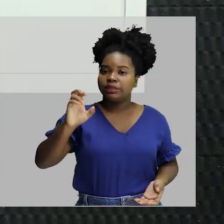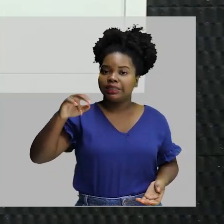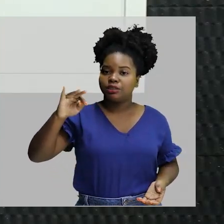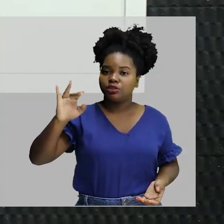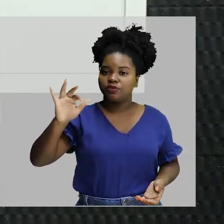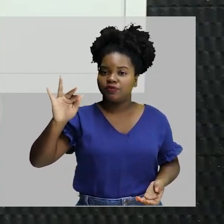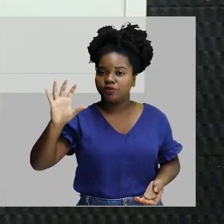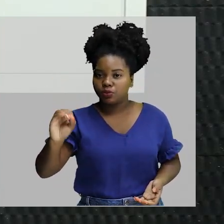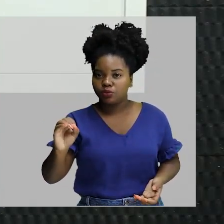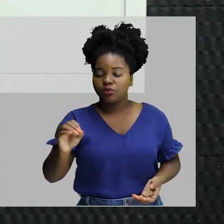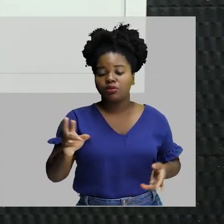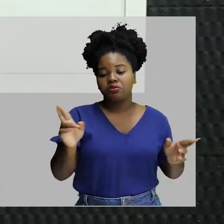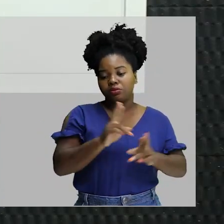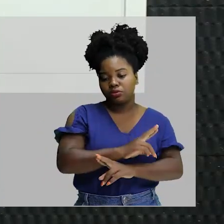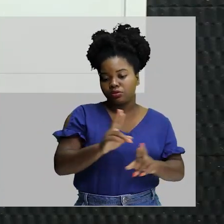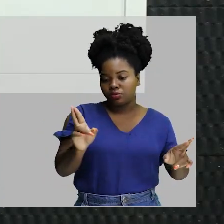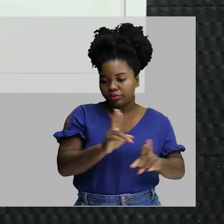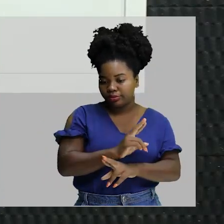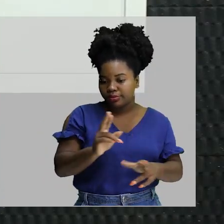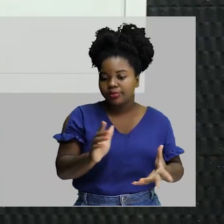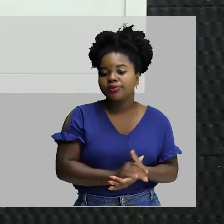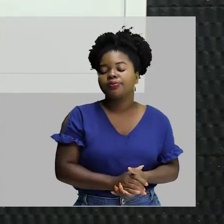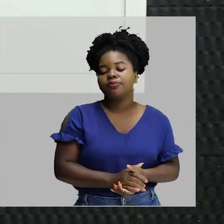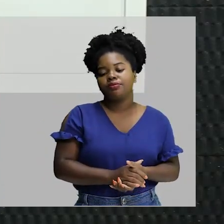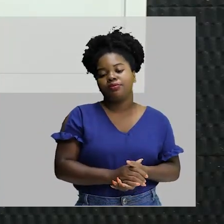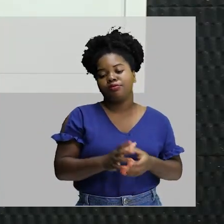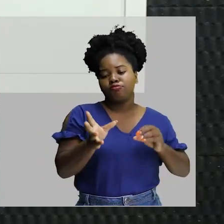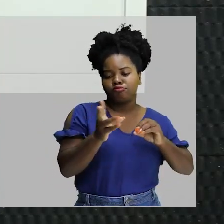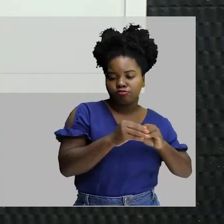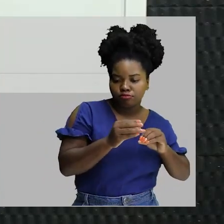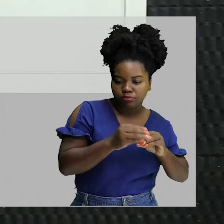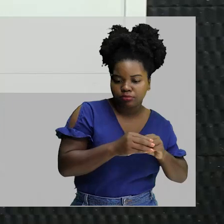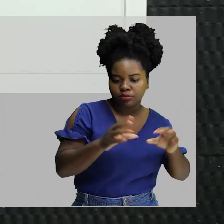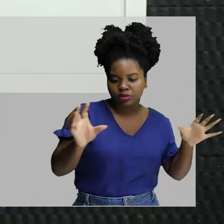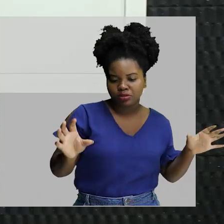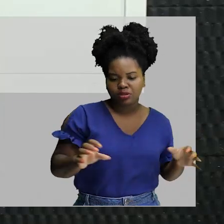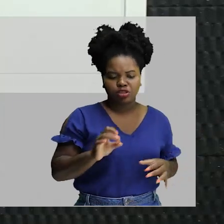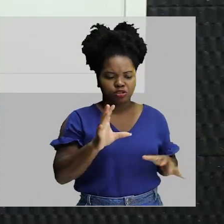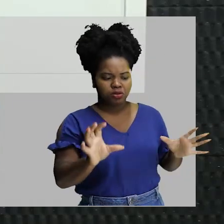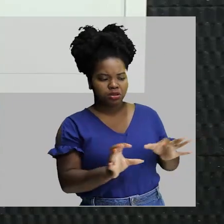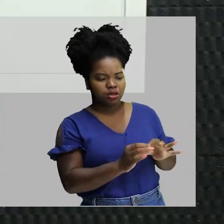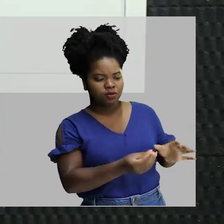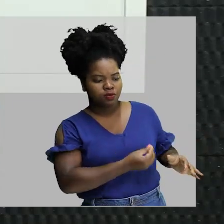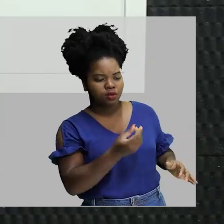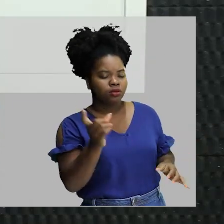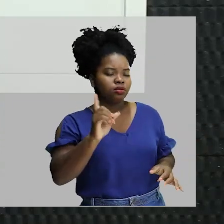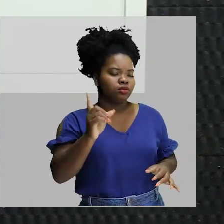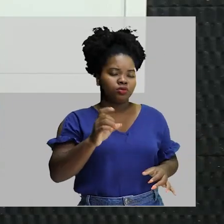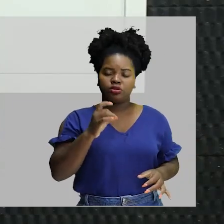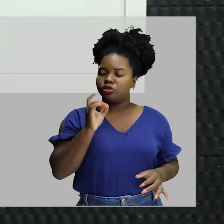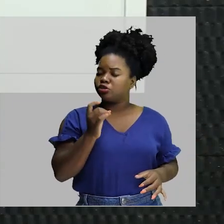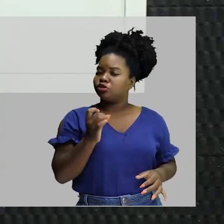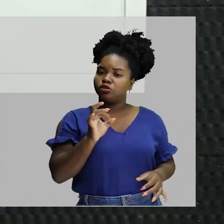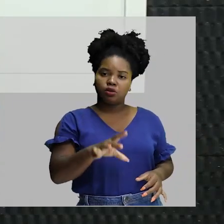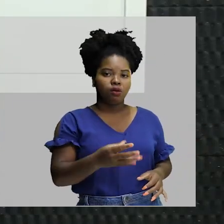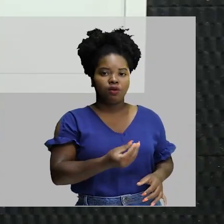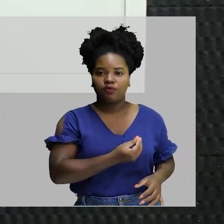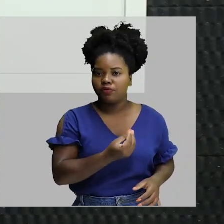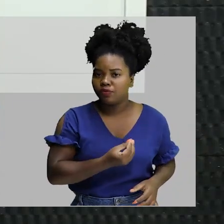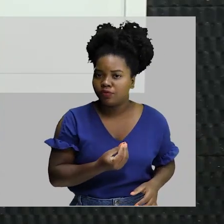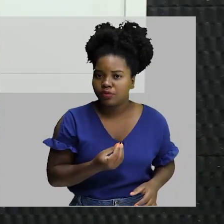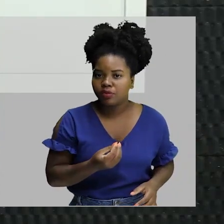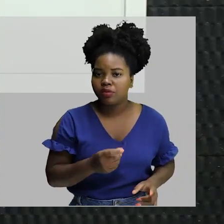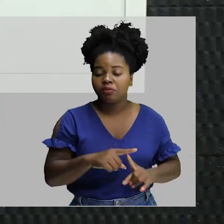associada ao conhecimento. Muitos falam assim só do aspecto mais ligado à vida, mas não é somente a vida. Tá? Ela